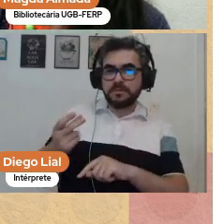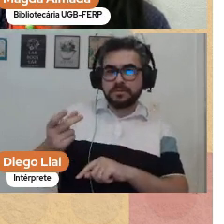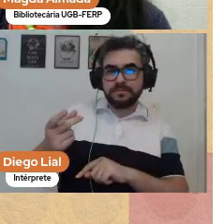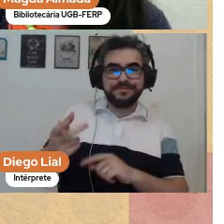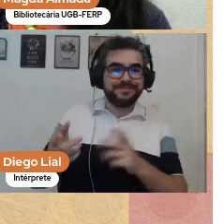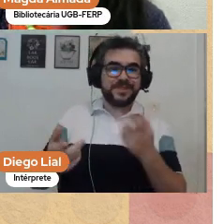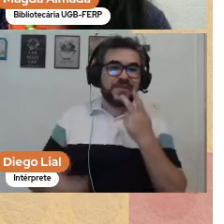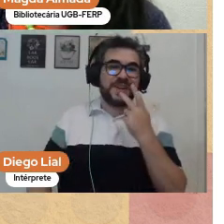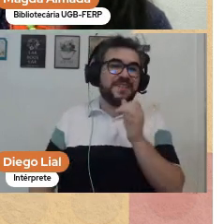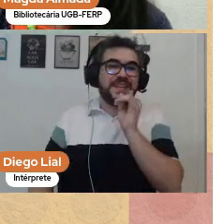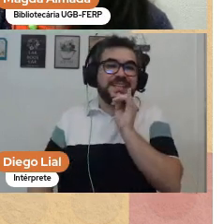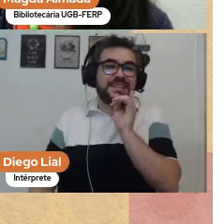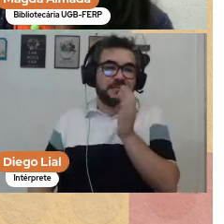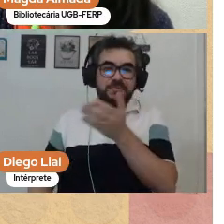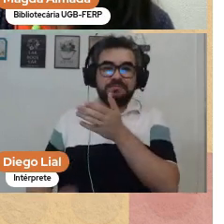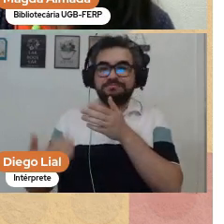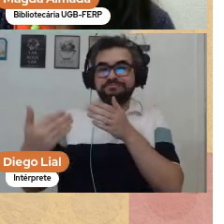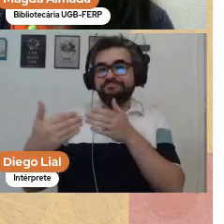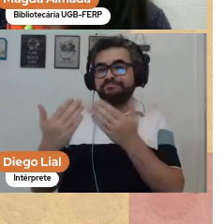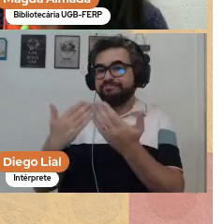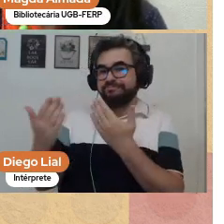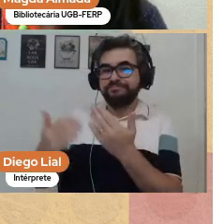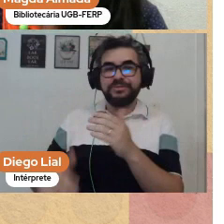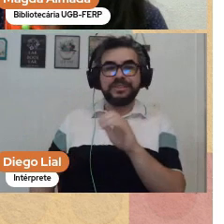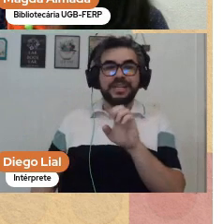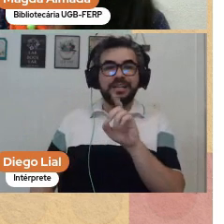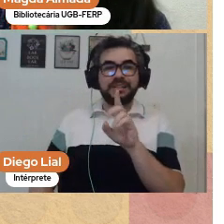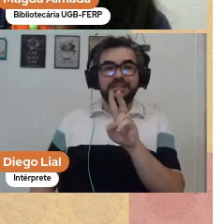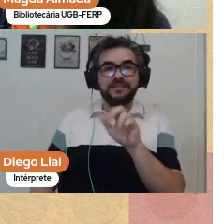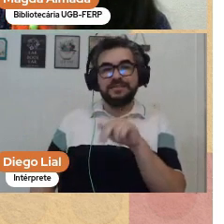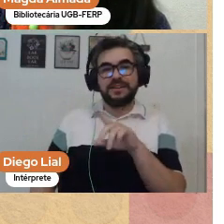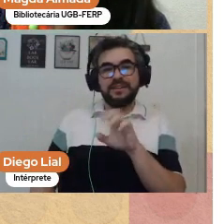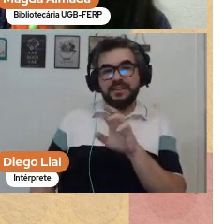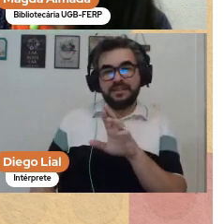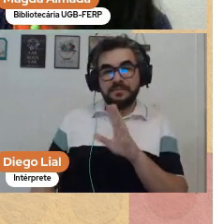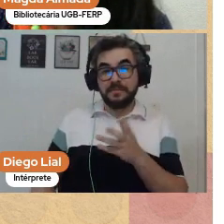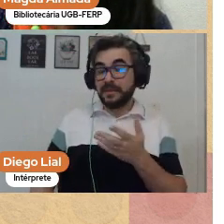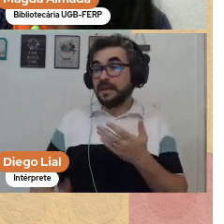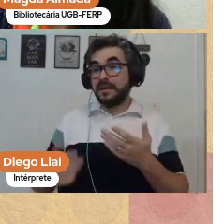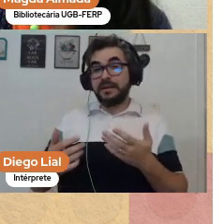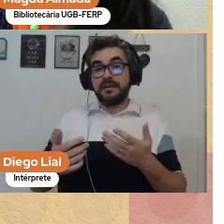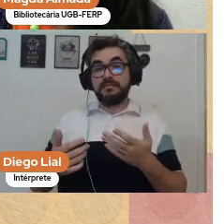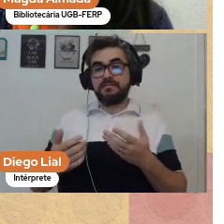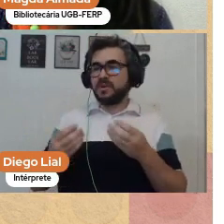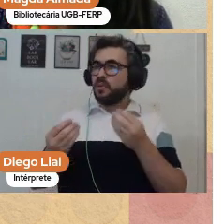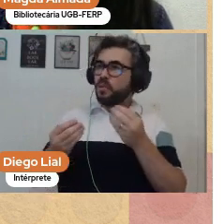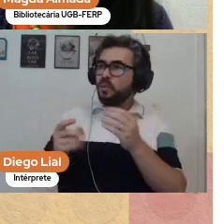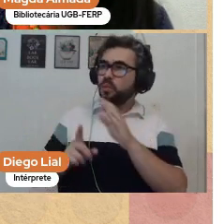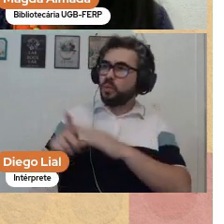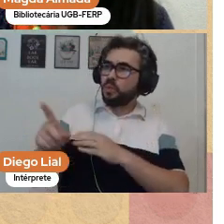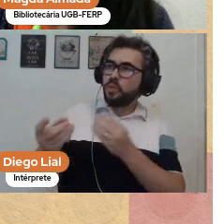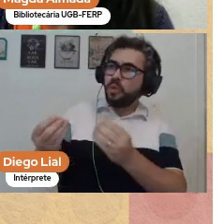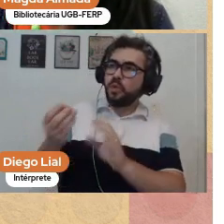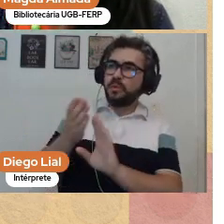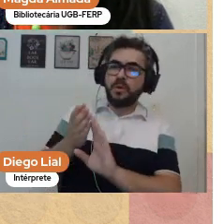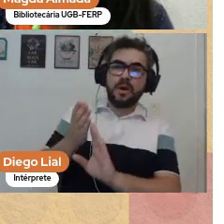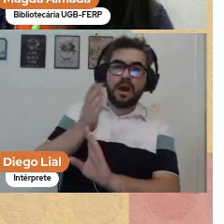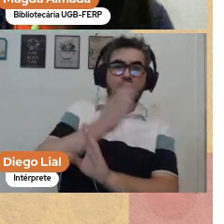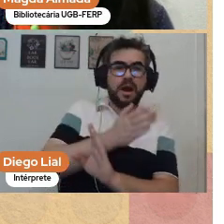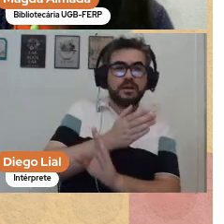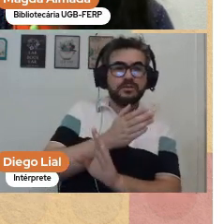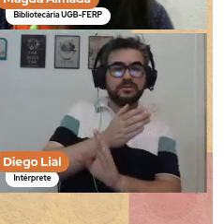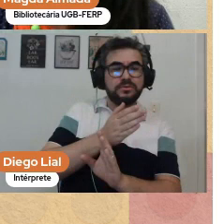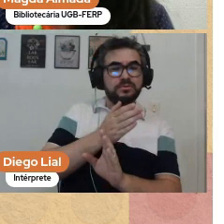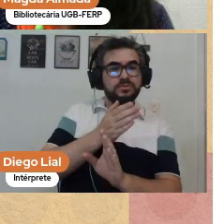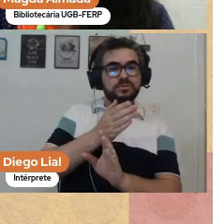seu nome. Então, como que ficou a parte anterior, a gestão? Como que ficou a produção desses